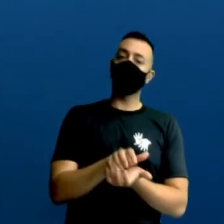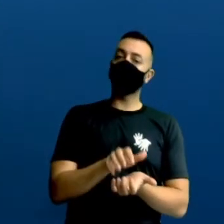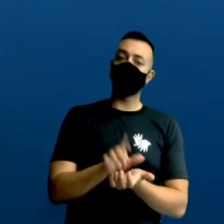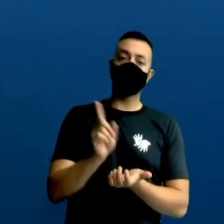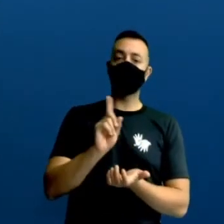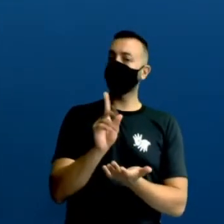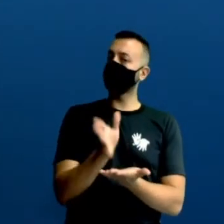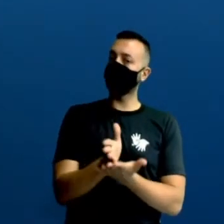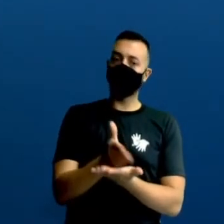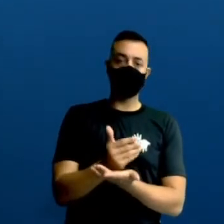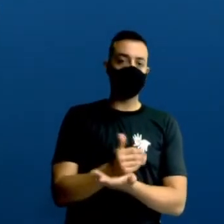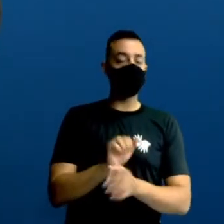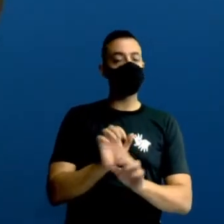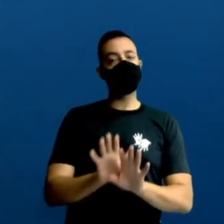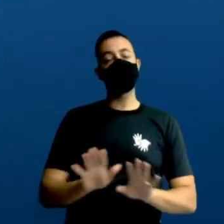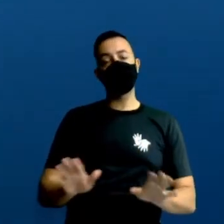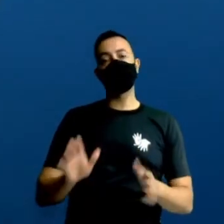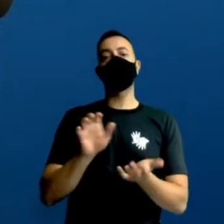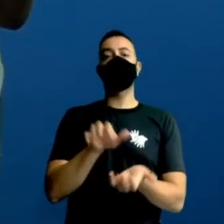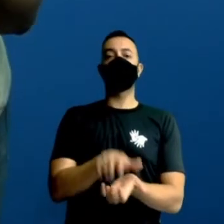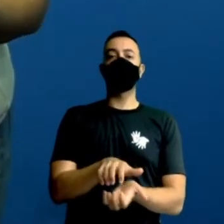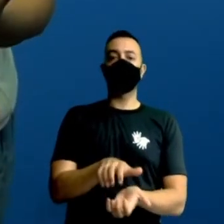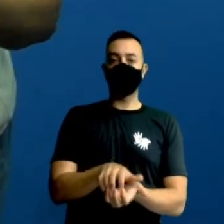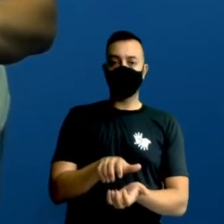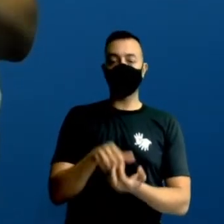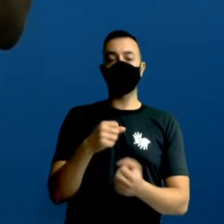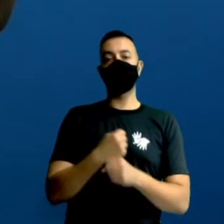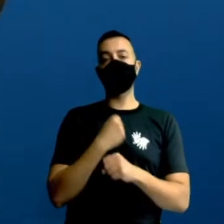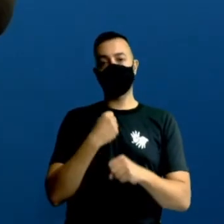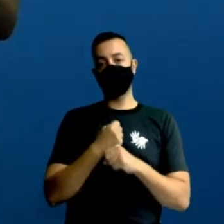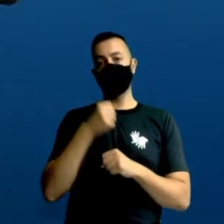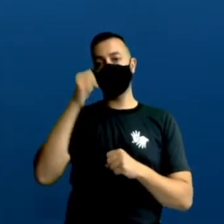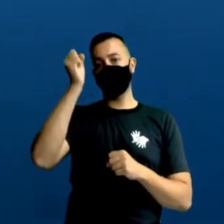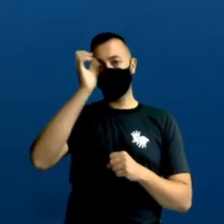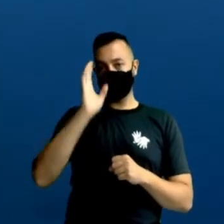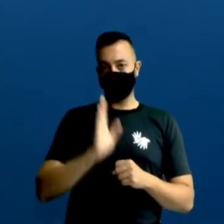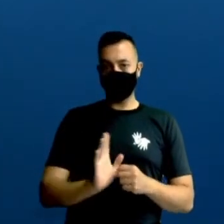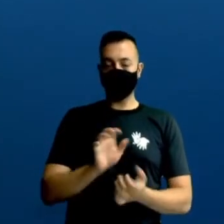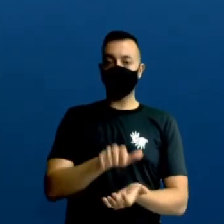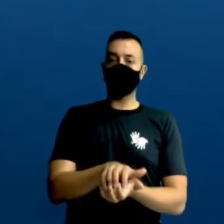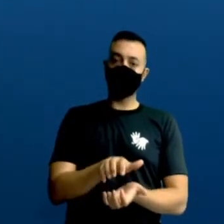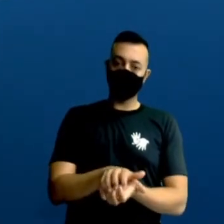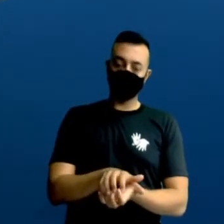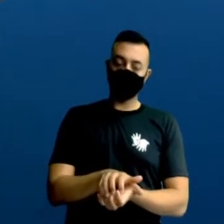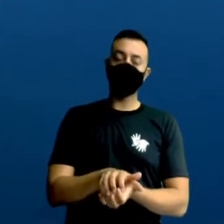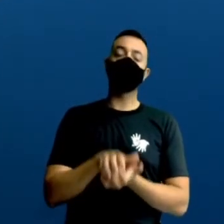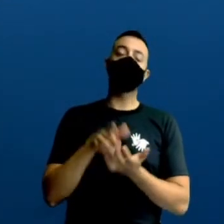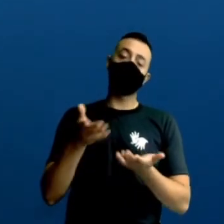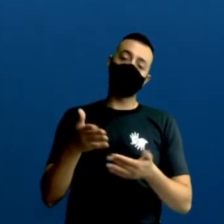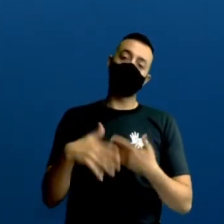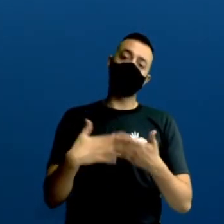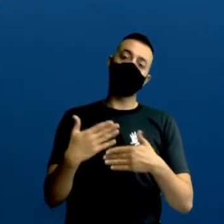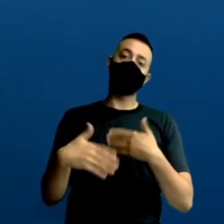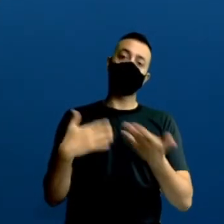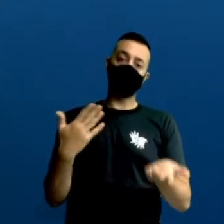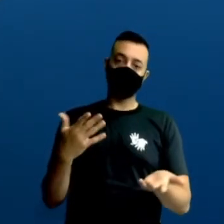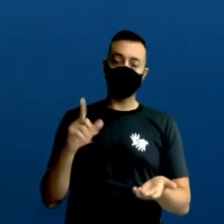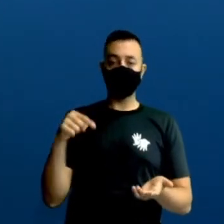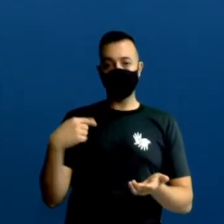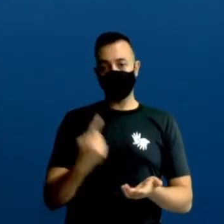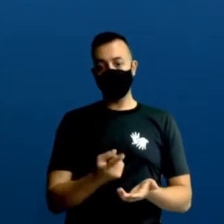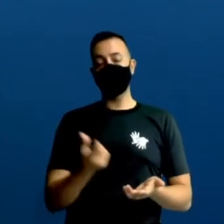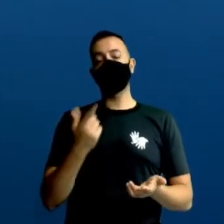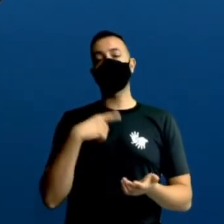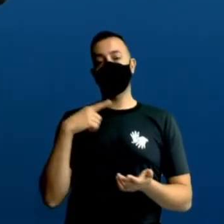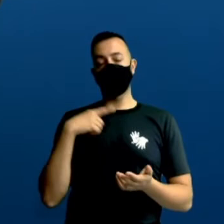era dividido dessa forma. Pernambuco ainda estava se construindo, lembra? Brasil, Pernambuco, tudo isso é uma construção. E nós fazemos